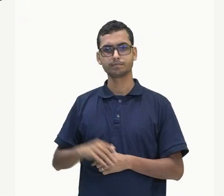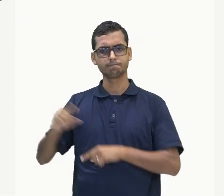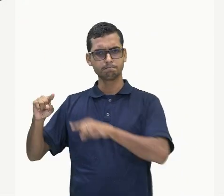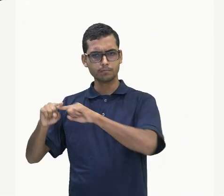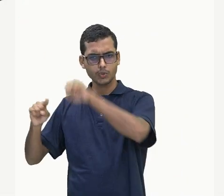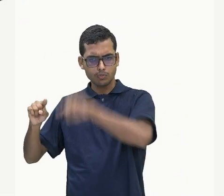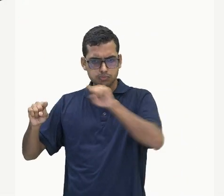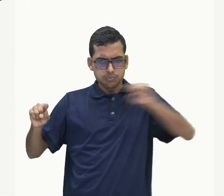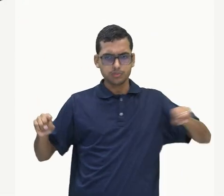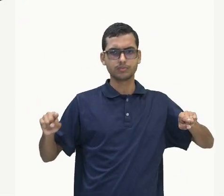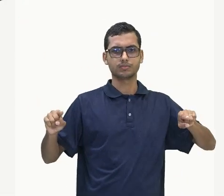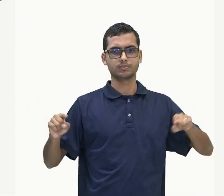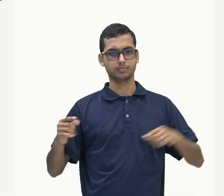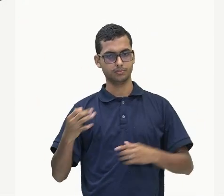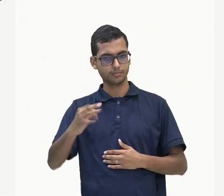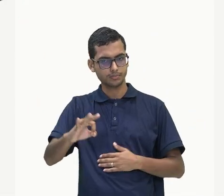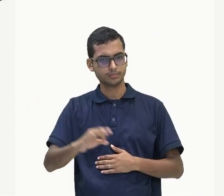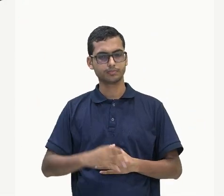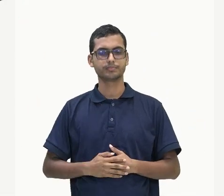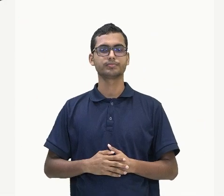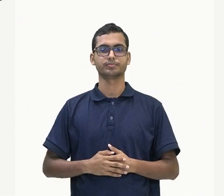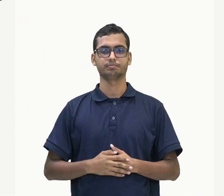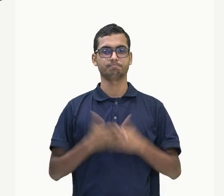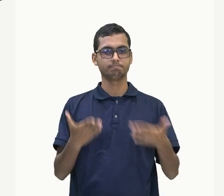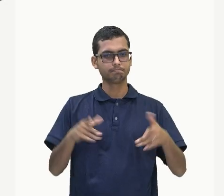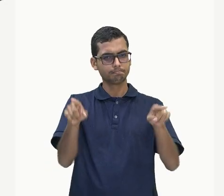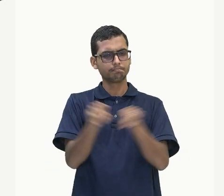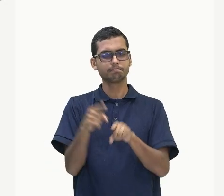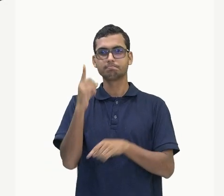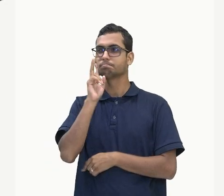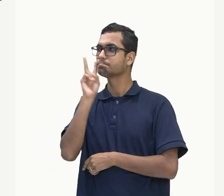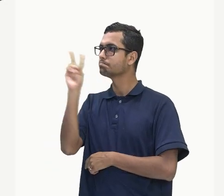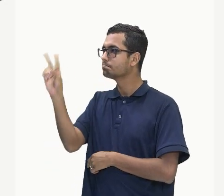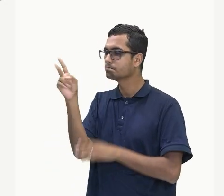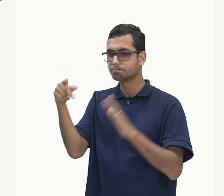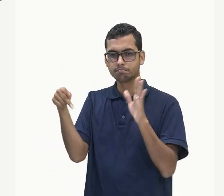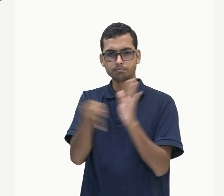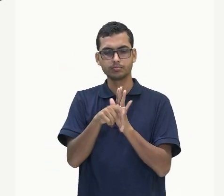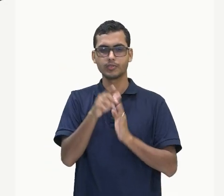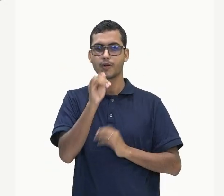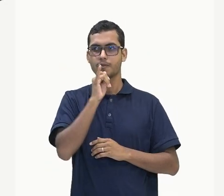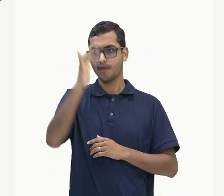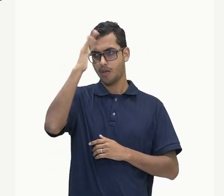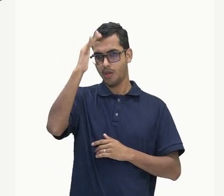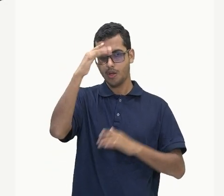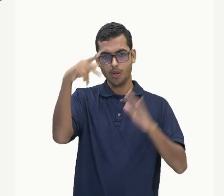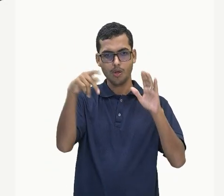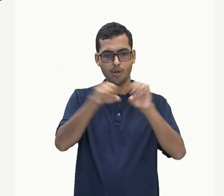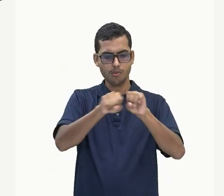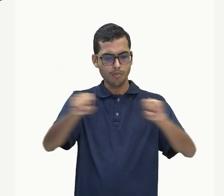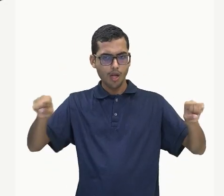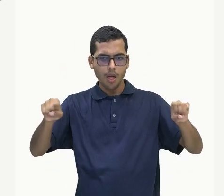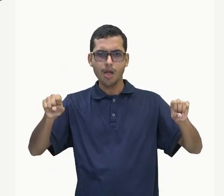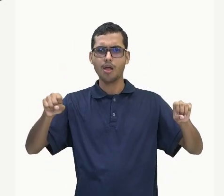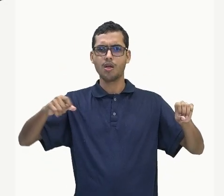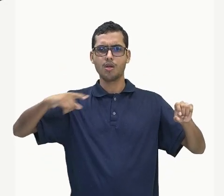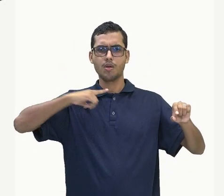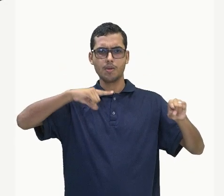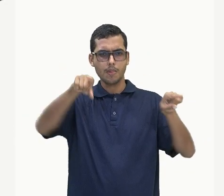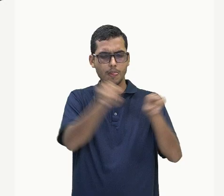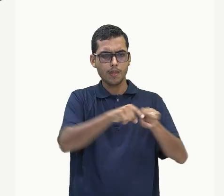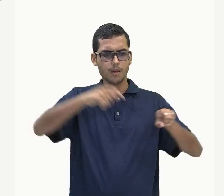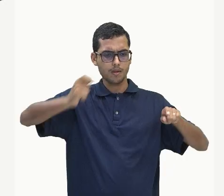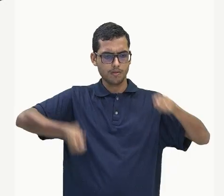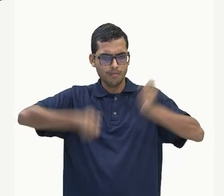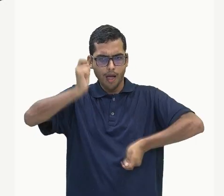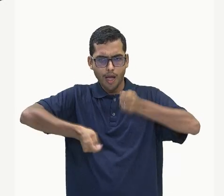frequência. Bom, imagine que você está olhando para uma corda sendo sacudida. Se você sacudir a corda devagar, poucas ondas